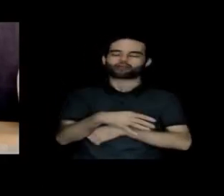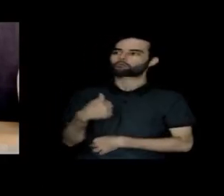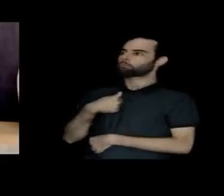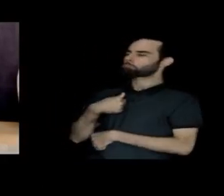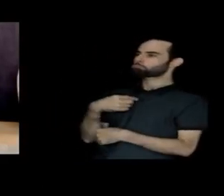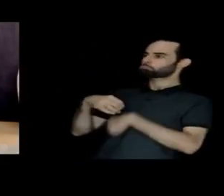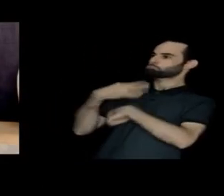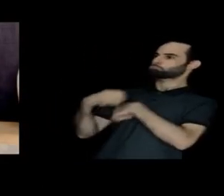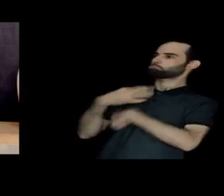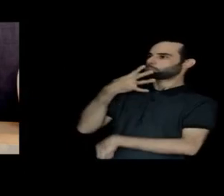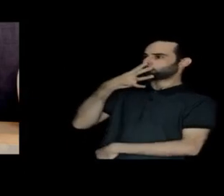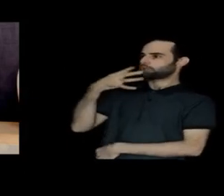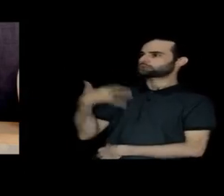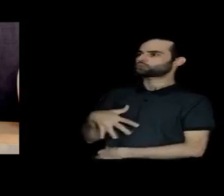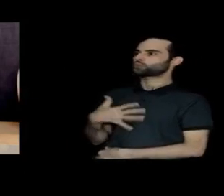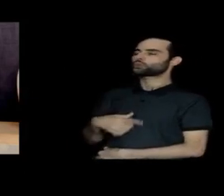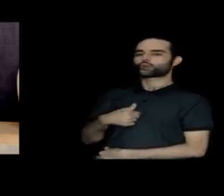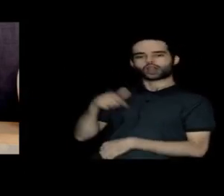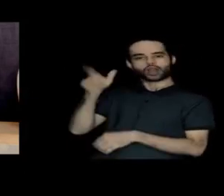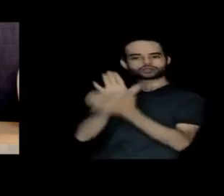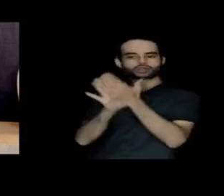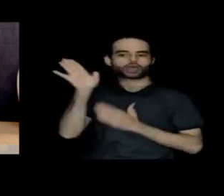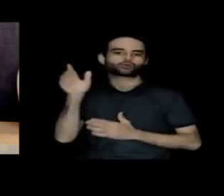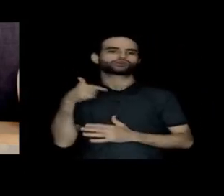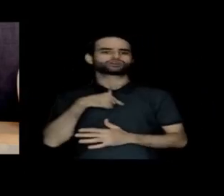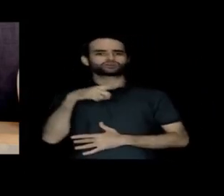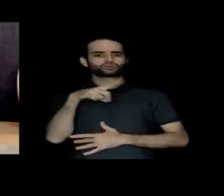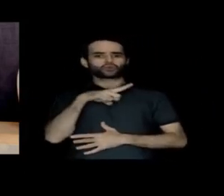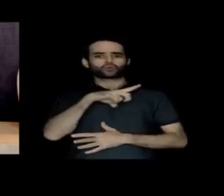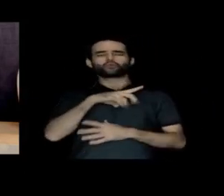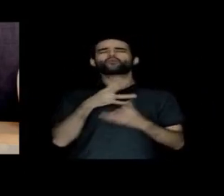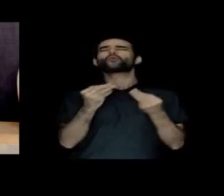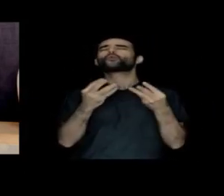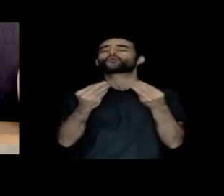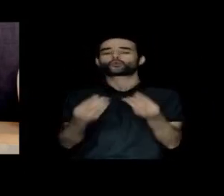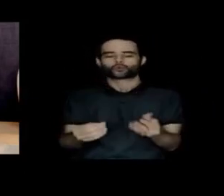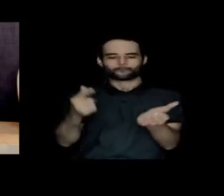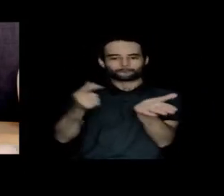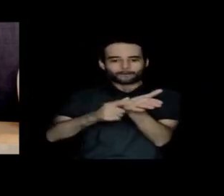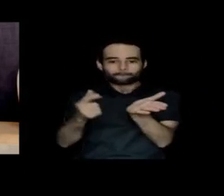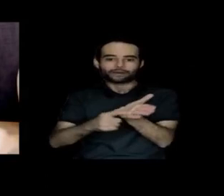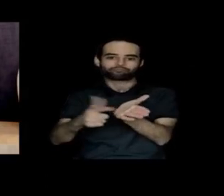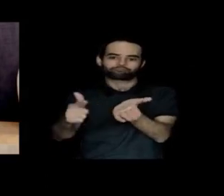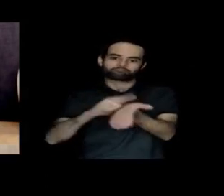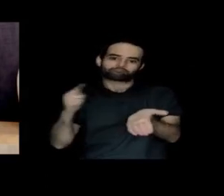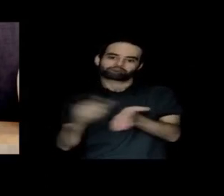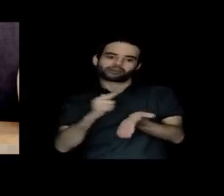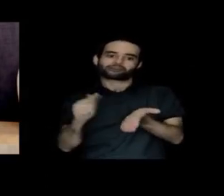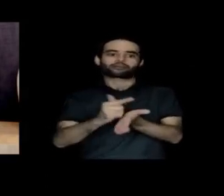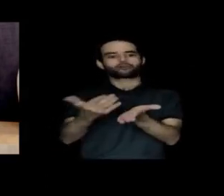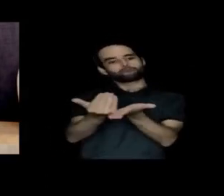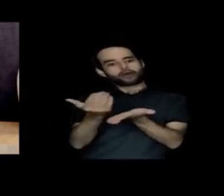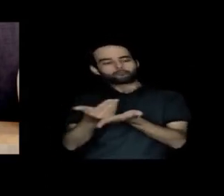palestrante me respondeu e me deu essas dicas, me deu essas informações, depois que ela saiu, começou a vir